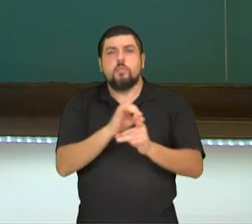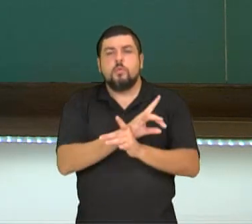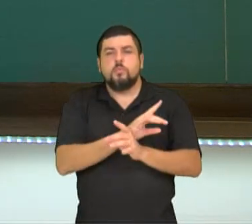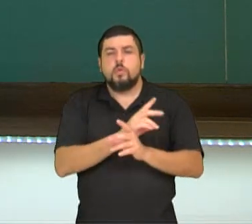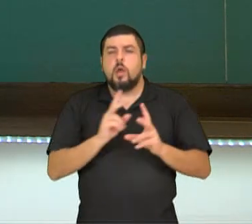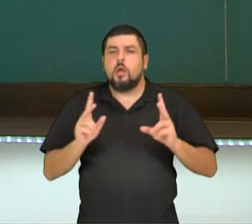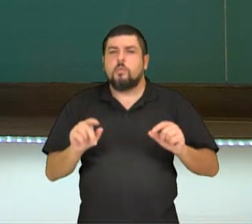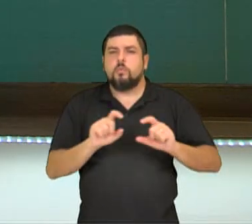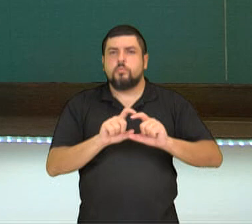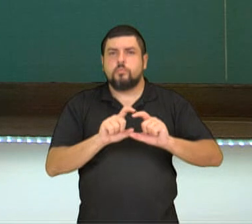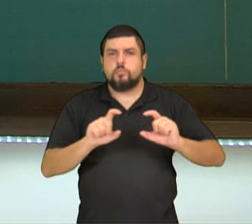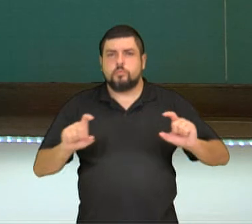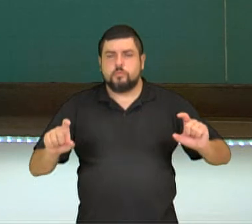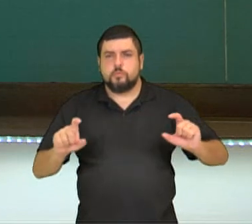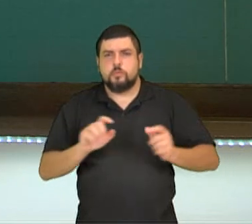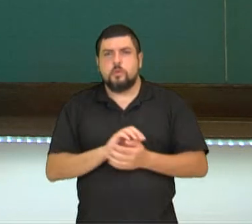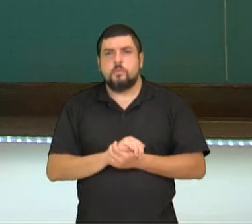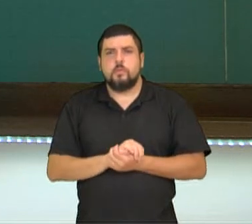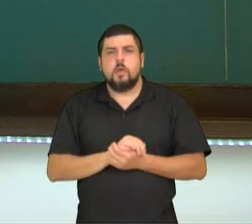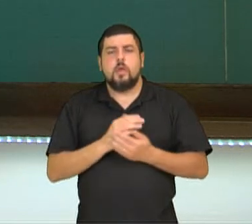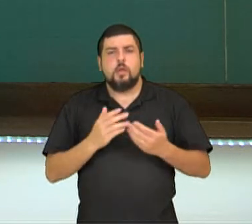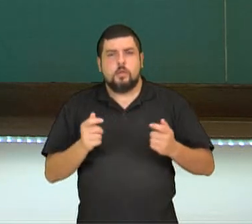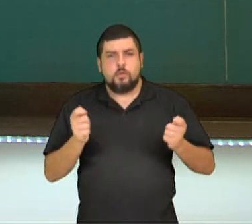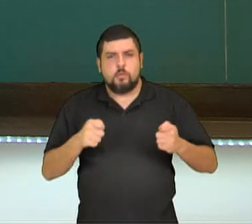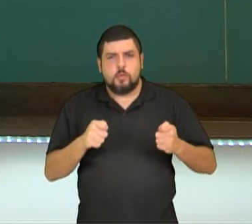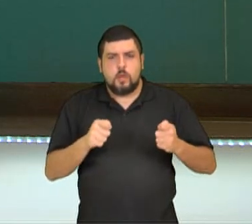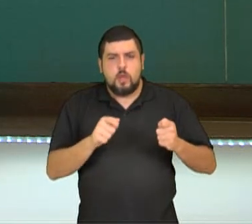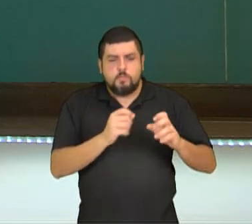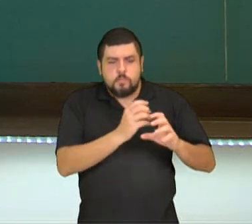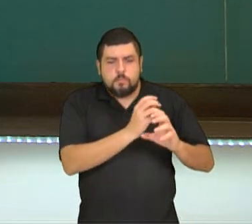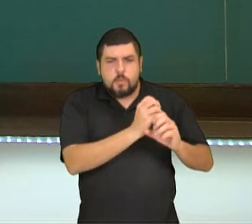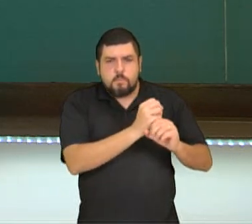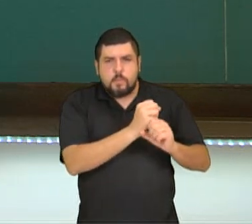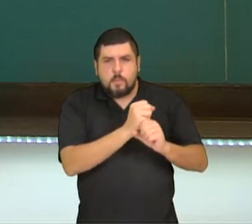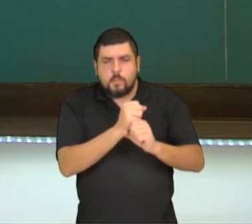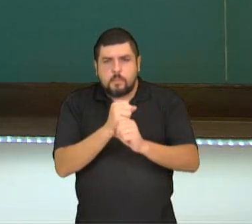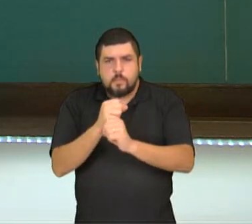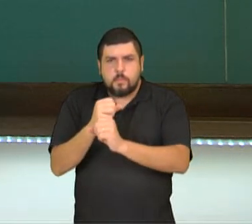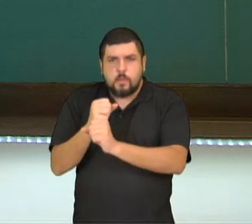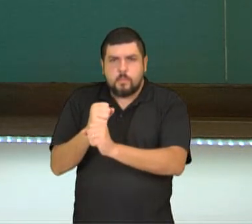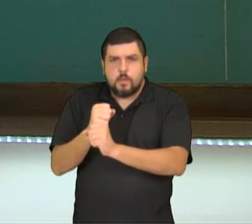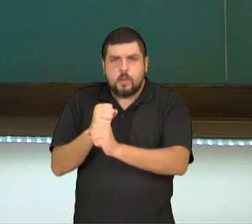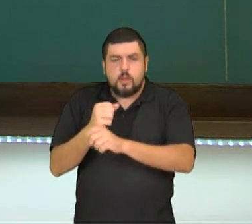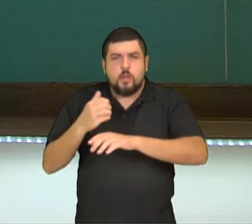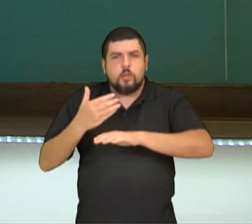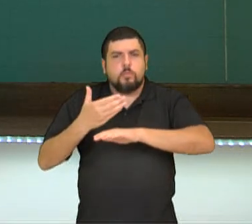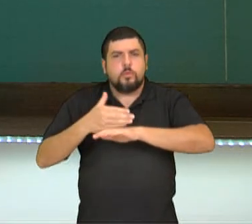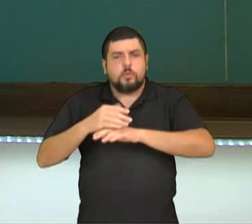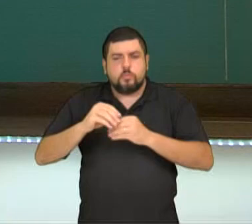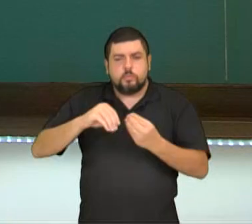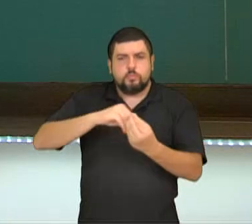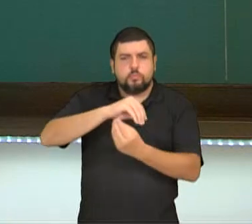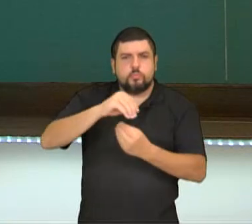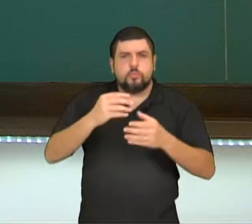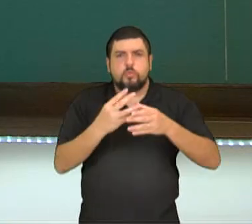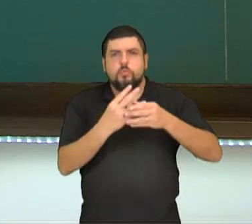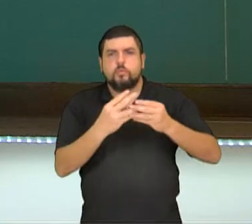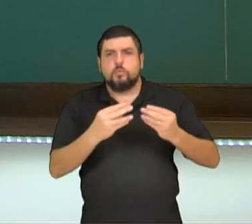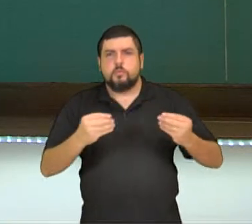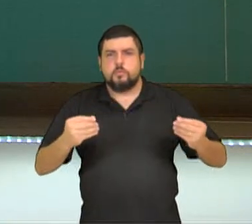Dessa forma, eu consigo manipular esses dados aqui e preparar as nossas soluções diluídas.